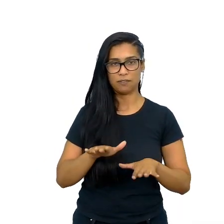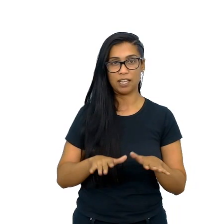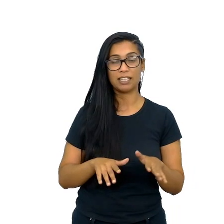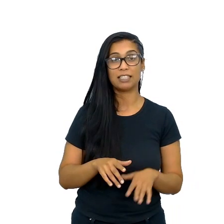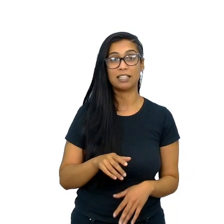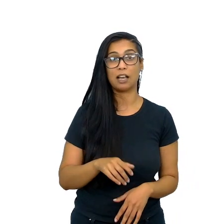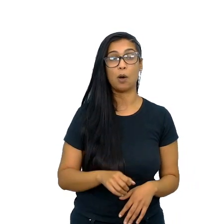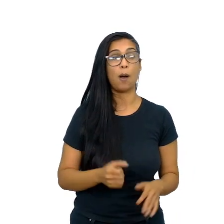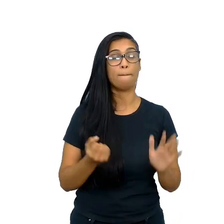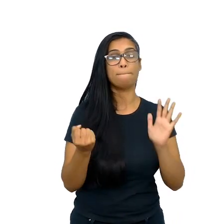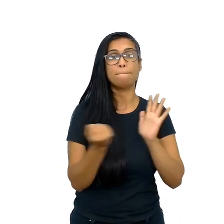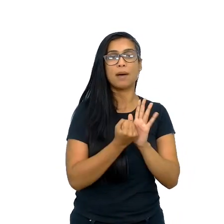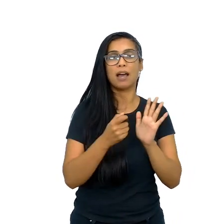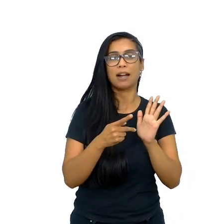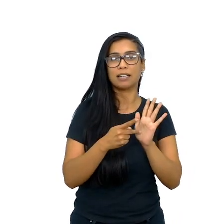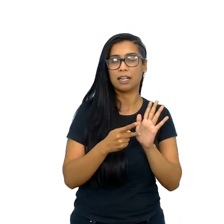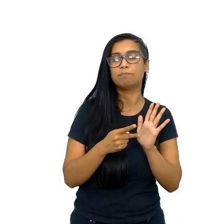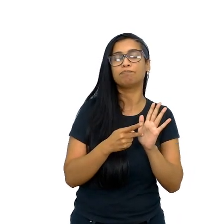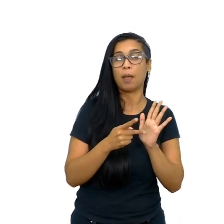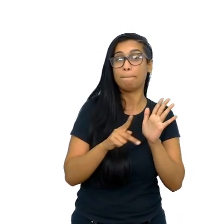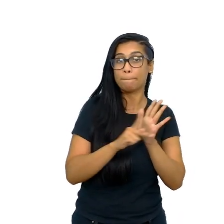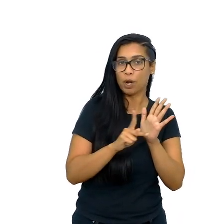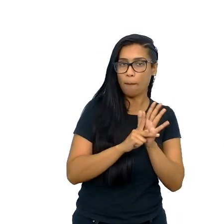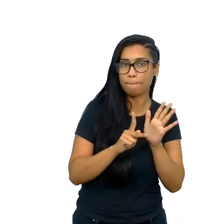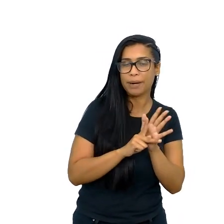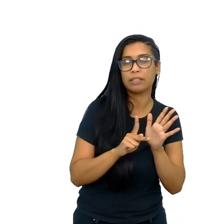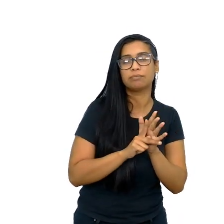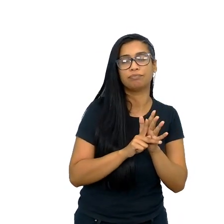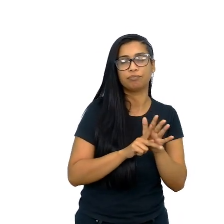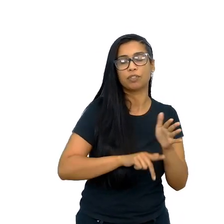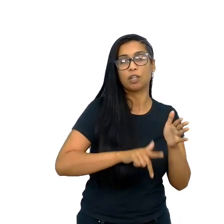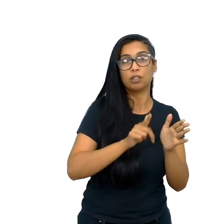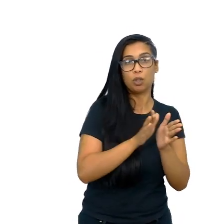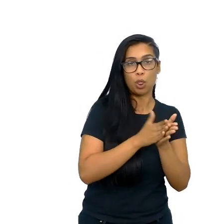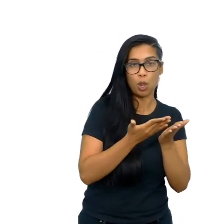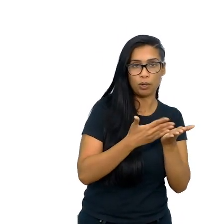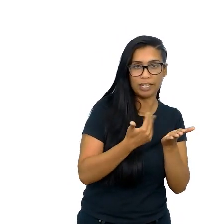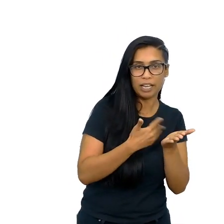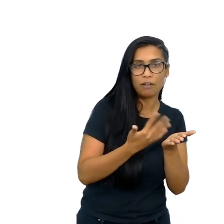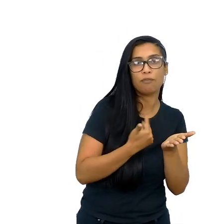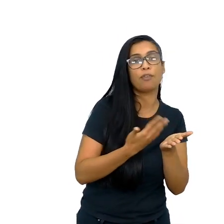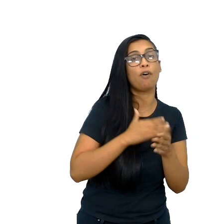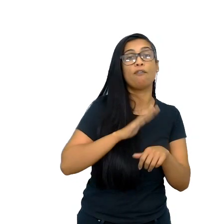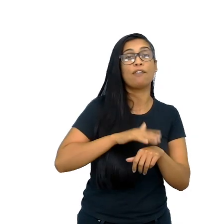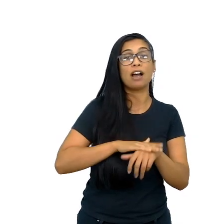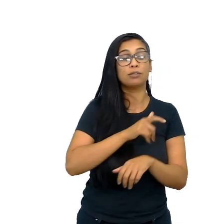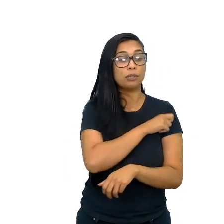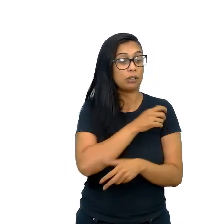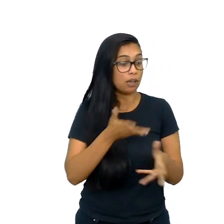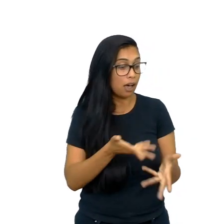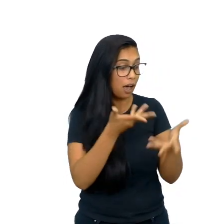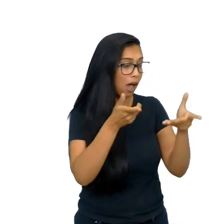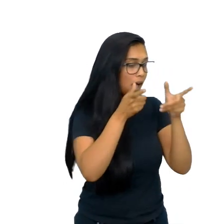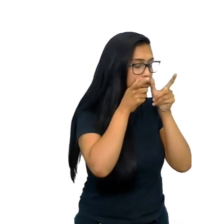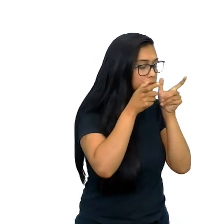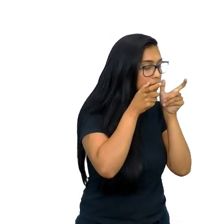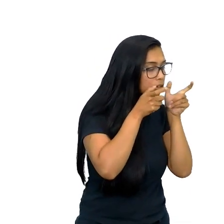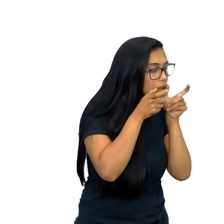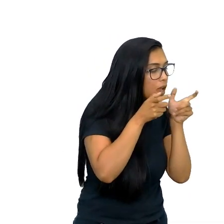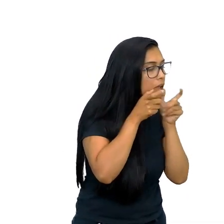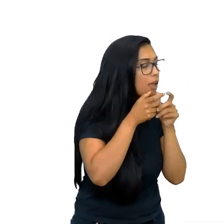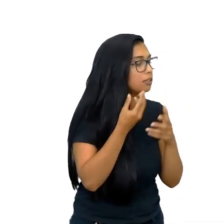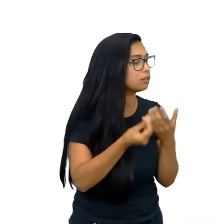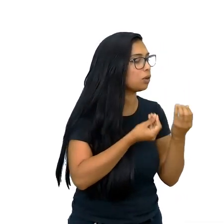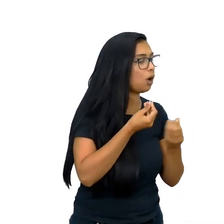suas intencionalidades, mas para que o leitor possa construir sentidos, depende de conhecimentos relativos às